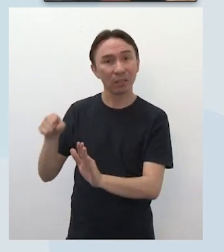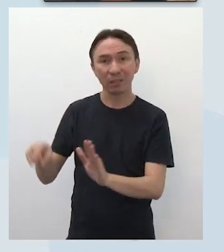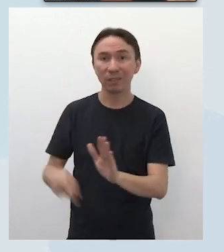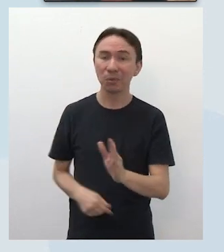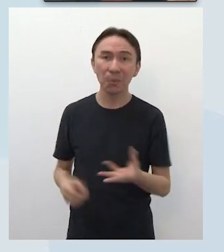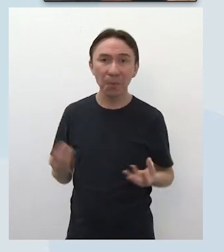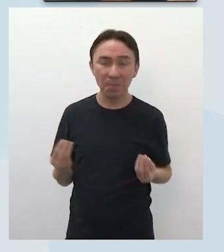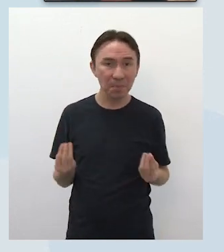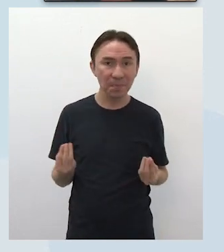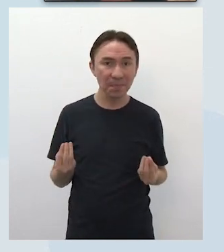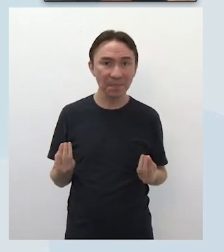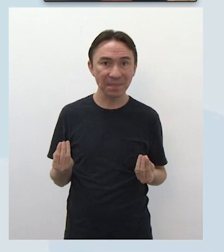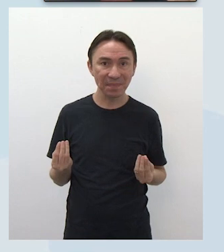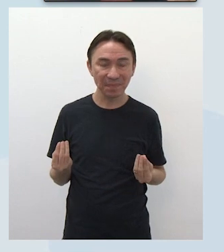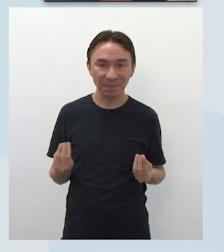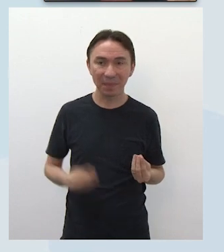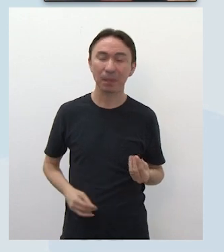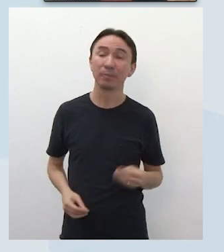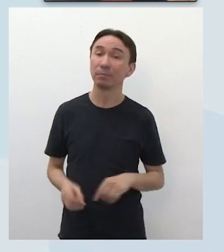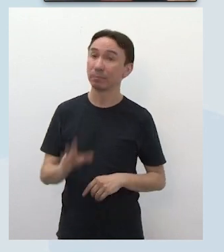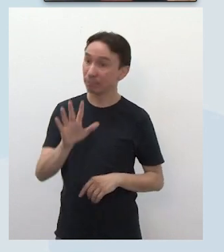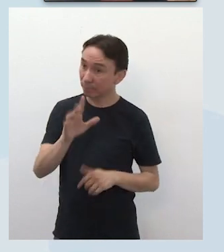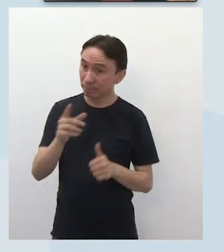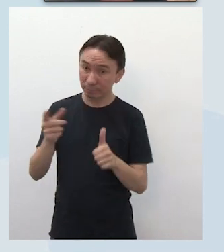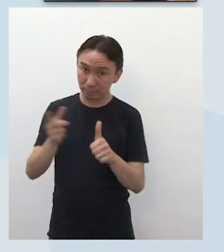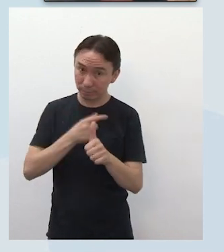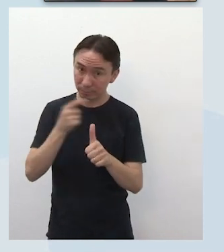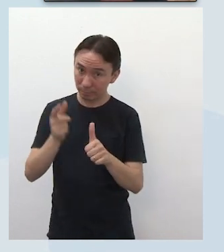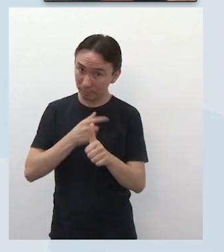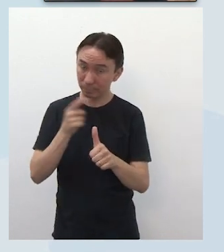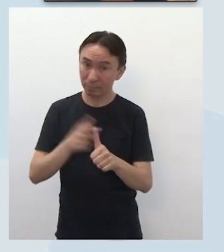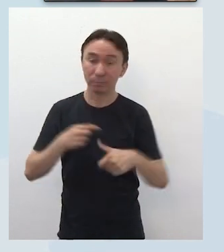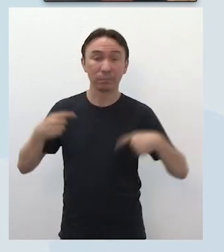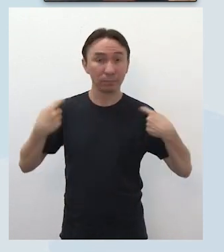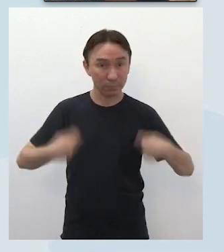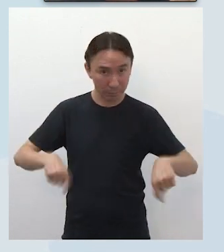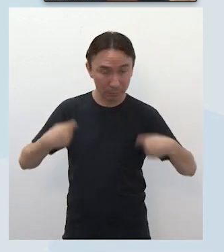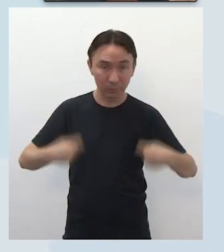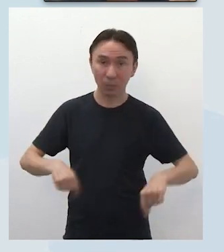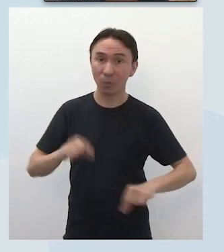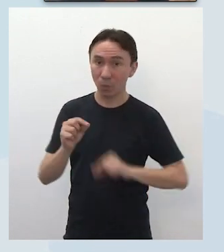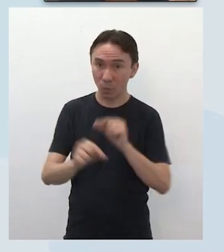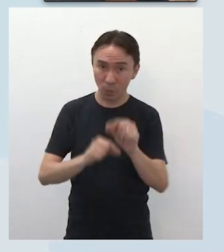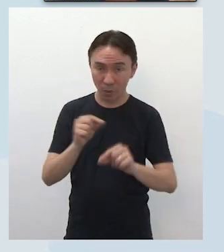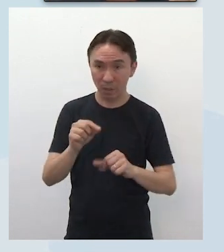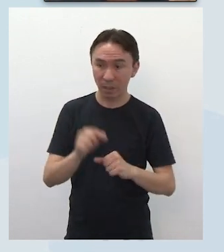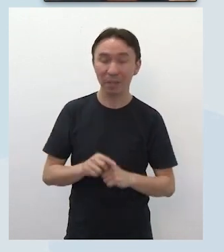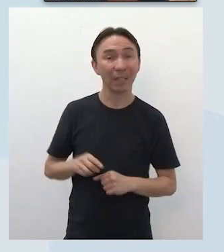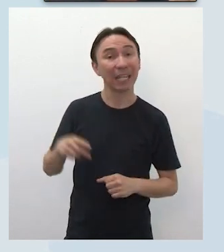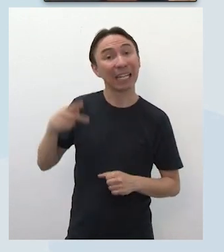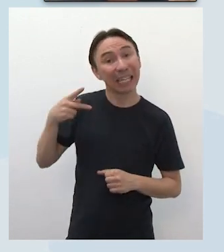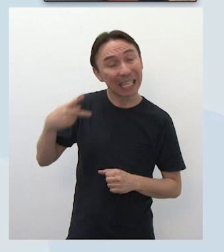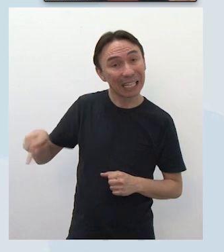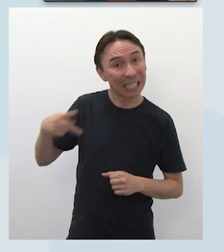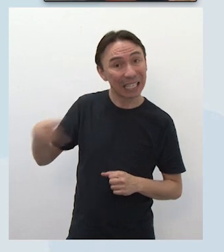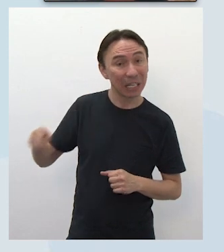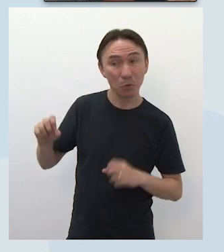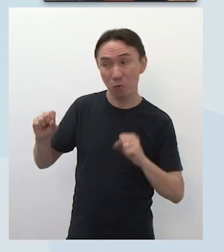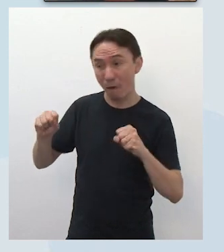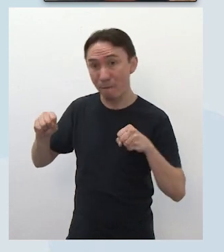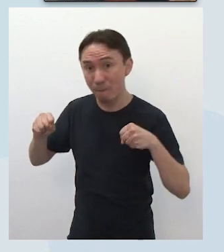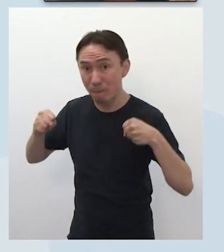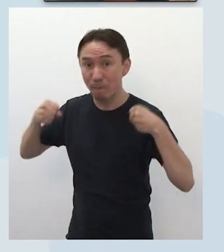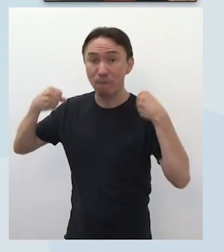Primeira coisa, lembrar que a valorização do esforço, seja da criança, do adolescente ou do